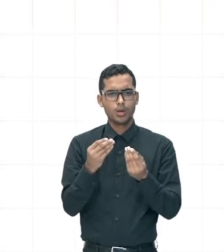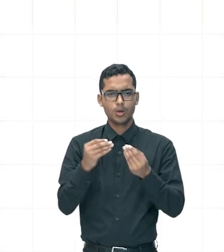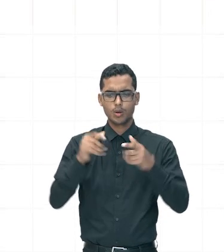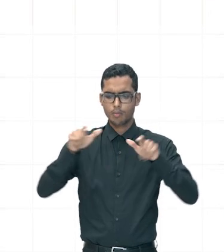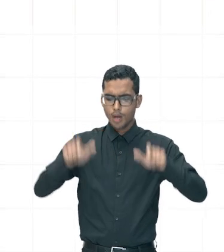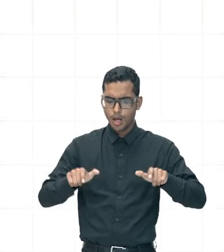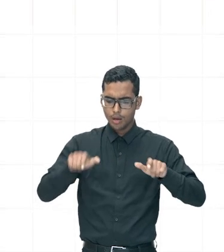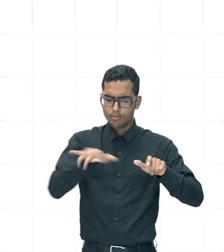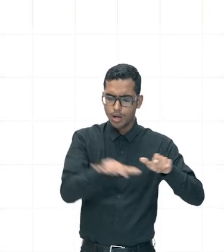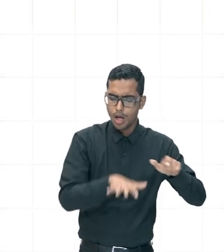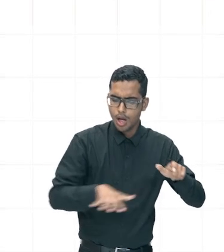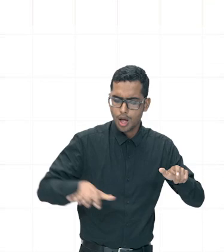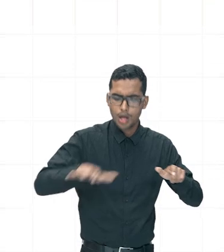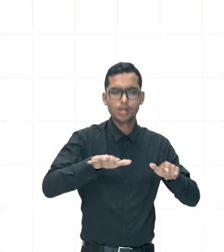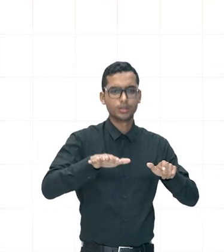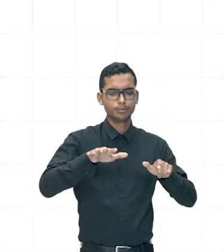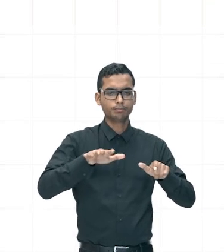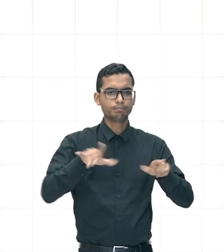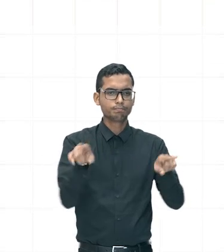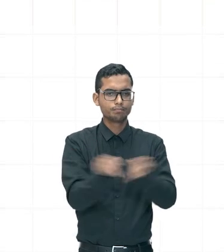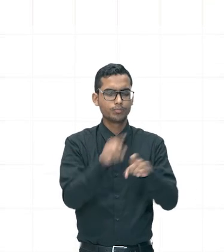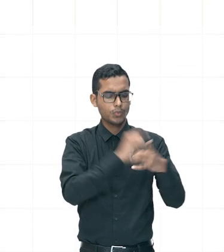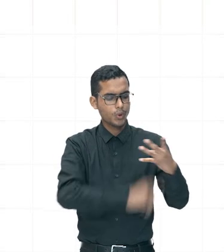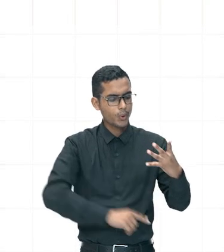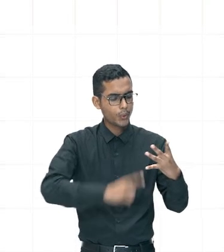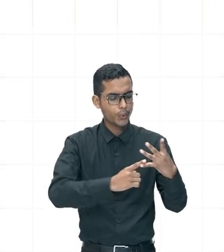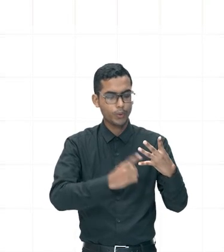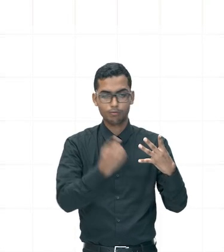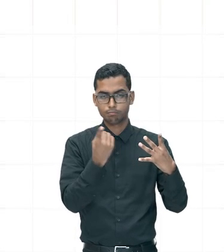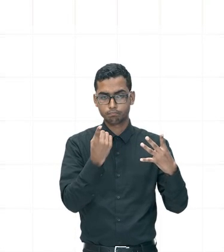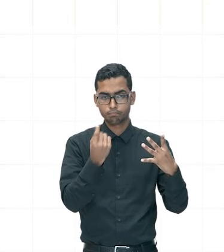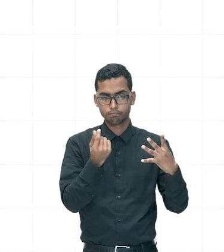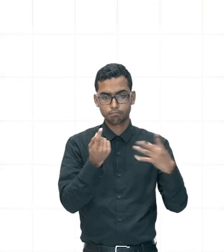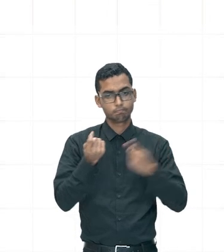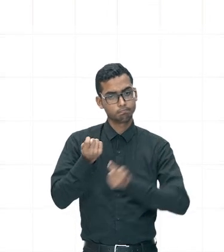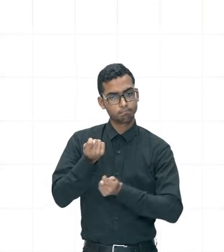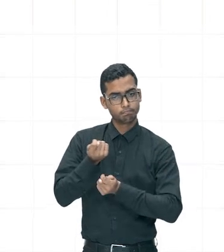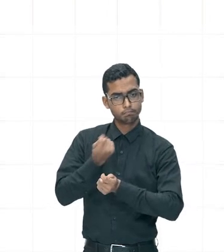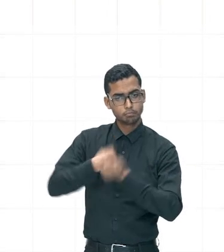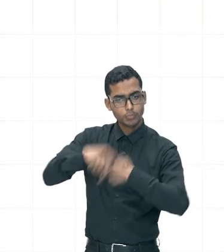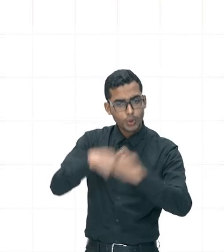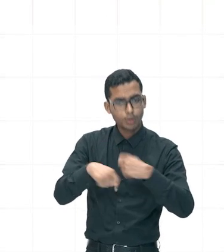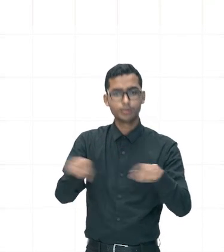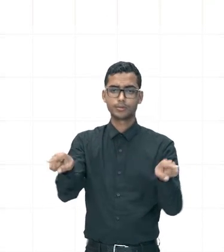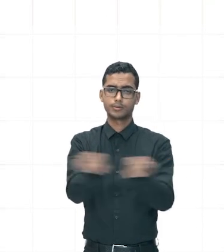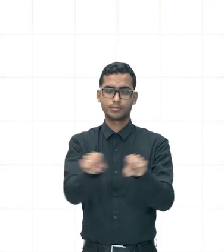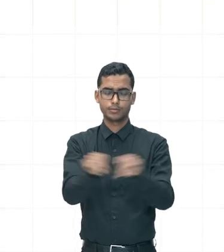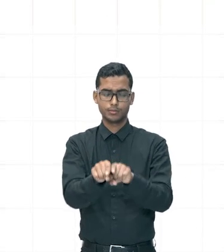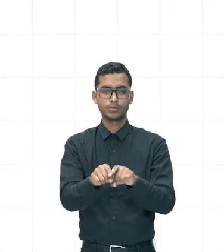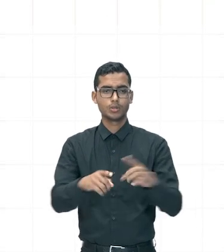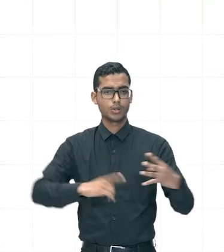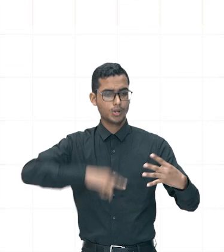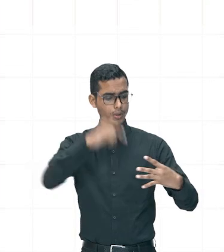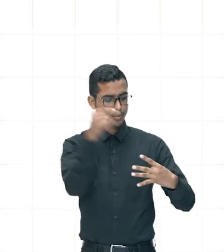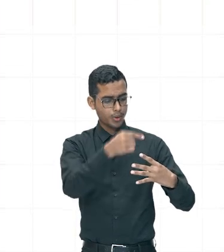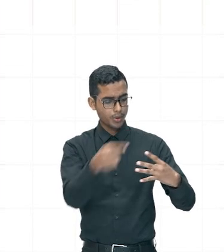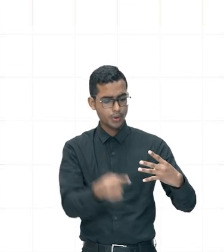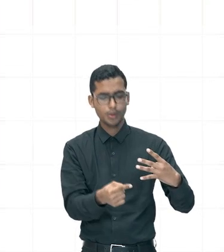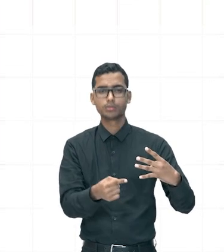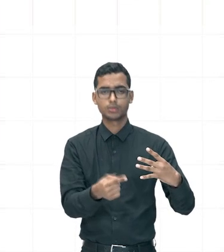o espaço geográfico que eles estavam ocupando, precisa entender também precisa ali da economia